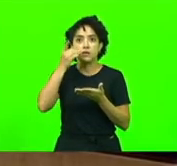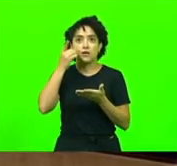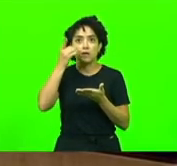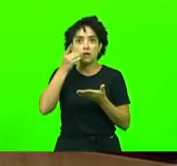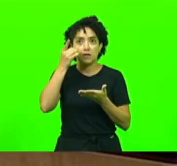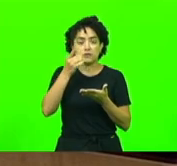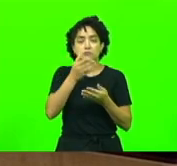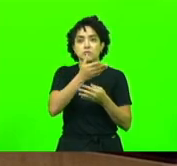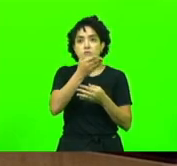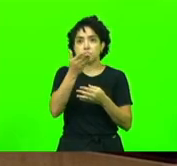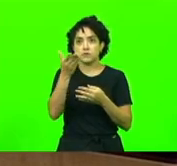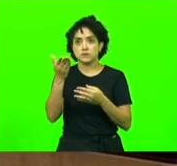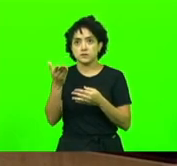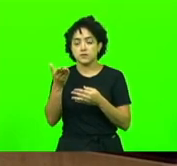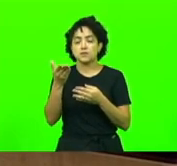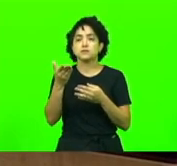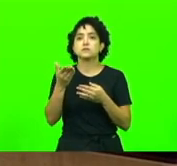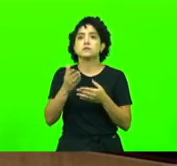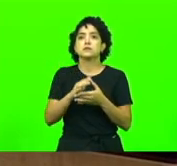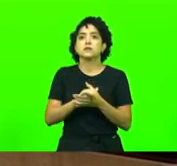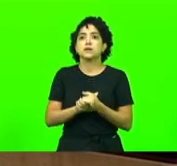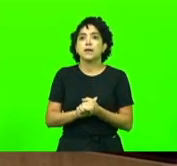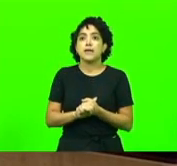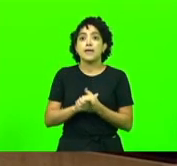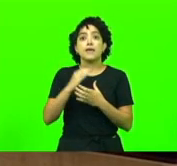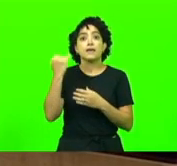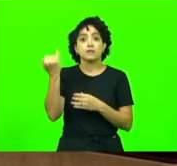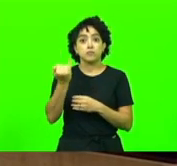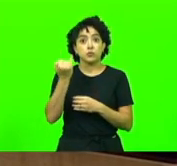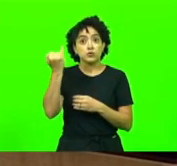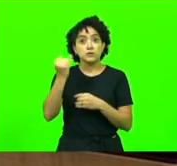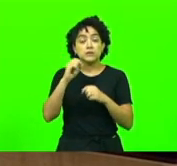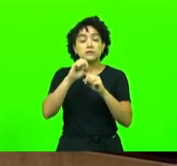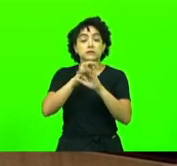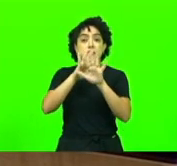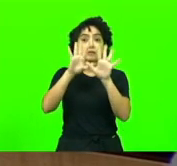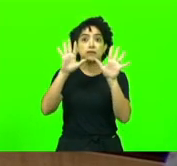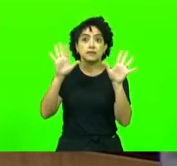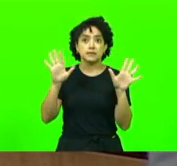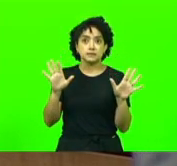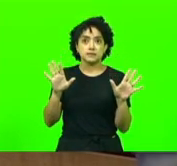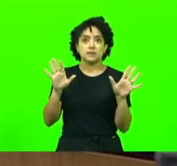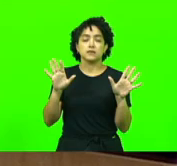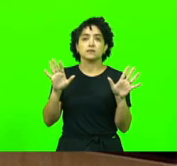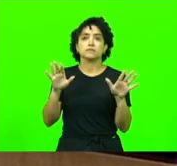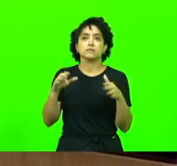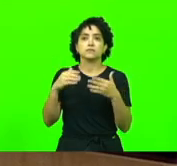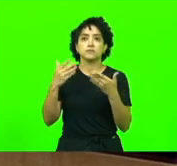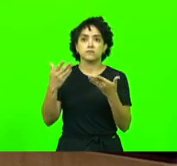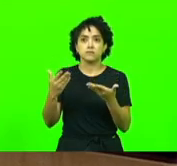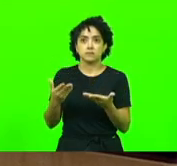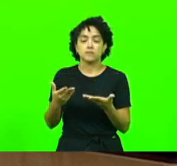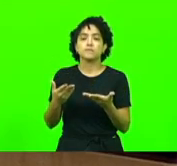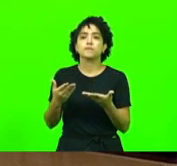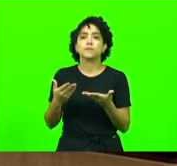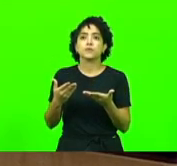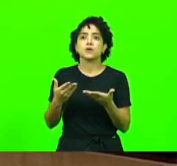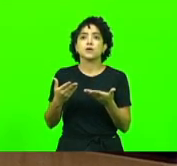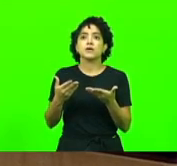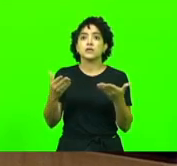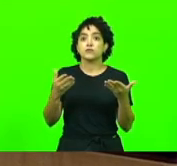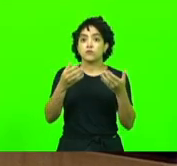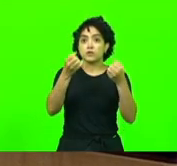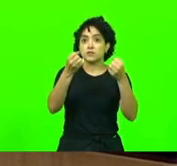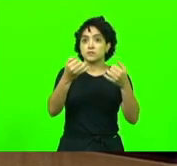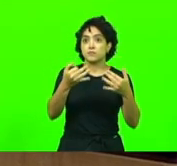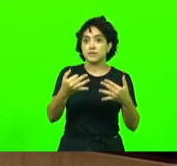estimados catarinenses, eu acho que é importante esclarecer uma questão de um dado que foi colocado aqui, que,